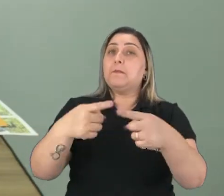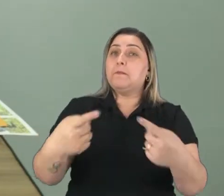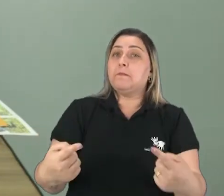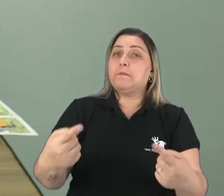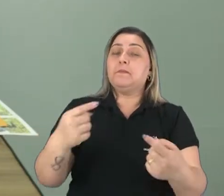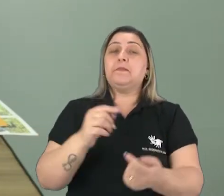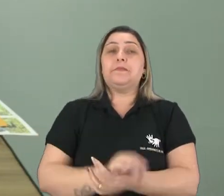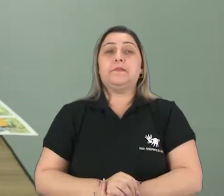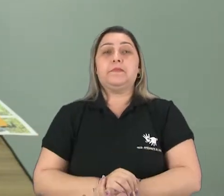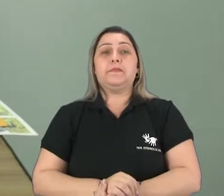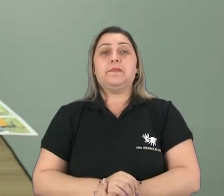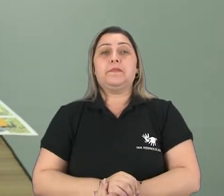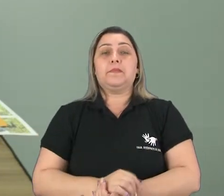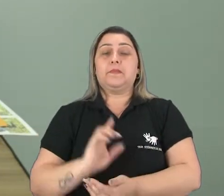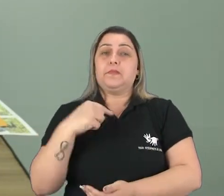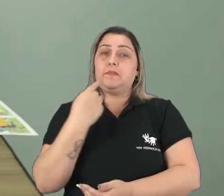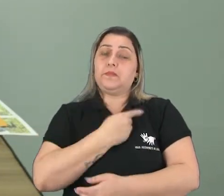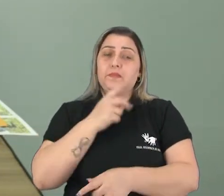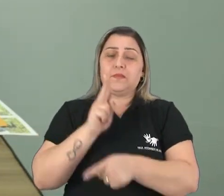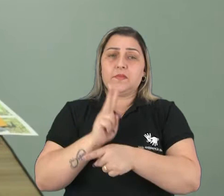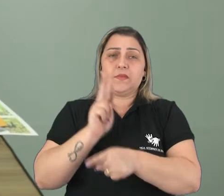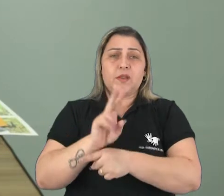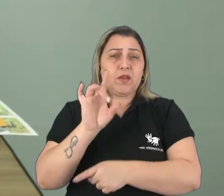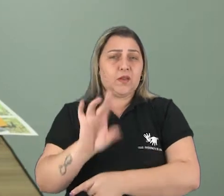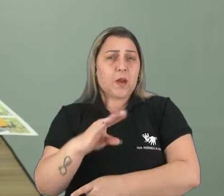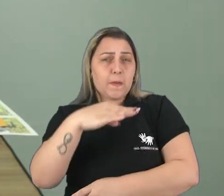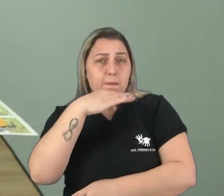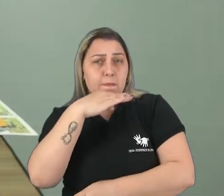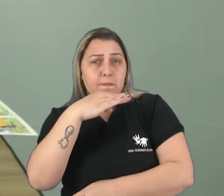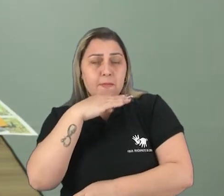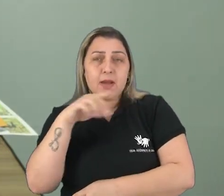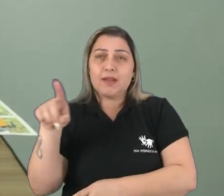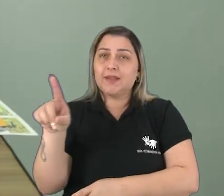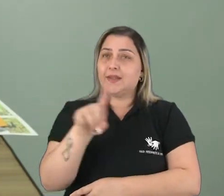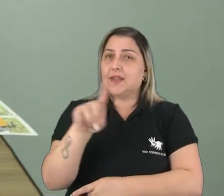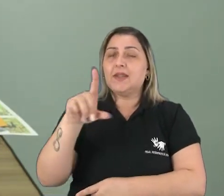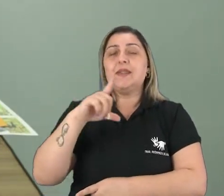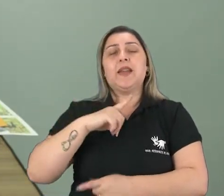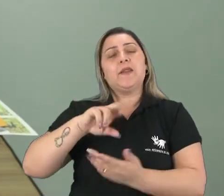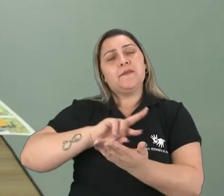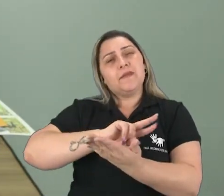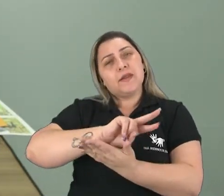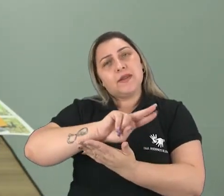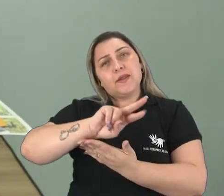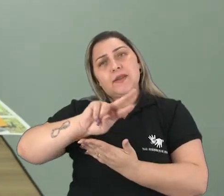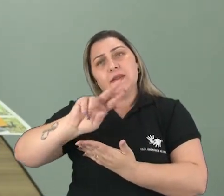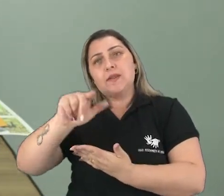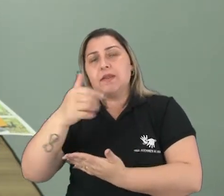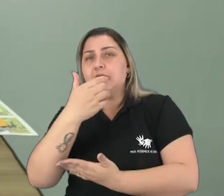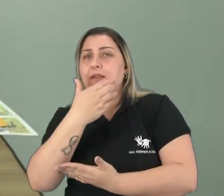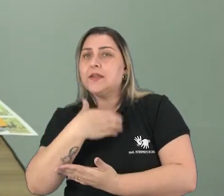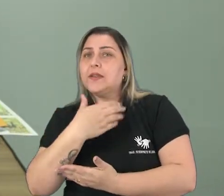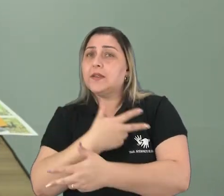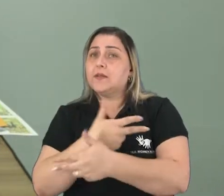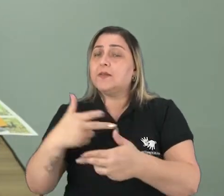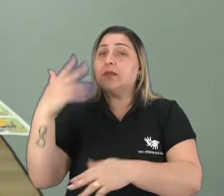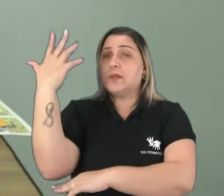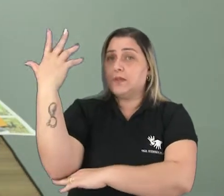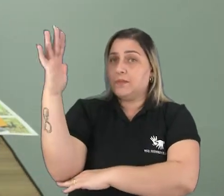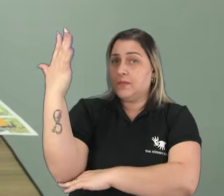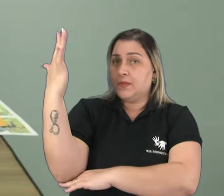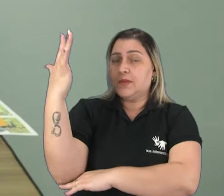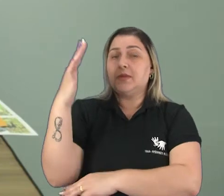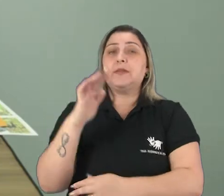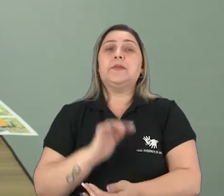Mas, será que nós cultivamos somente manga? Não, existem diversas outras plantas que